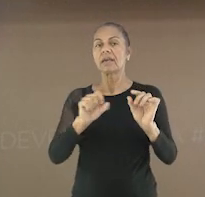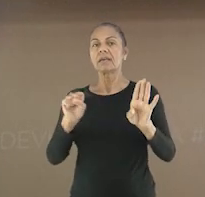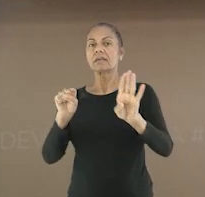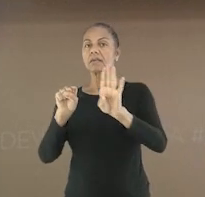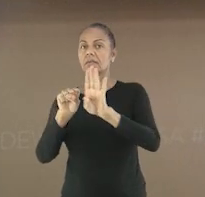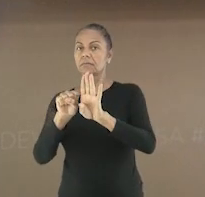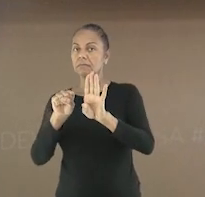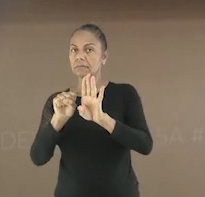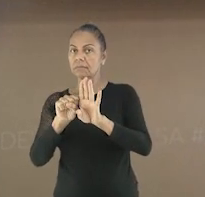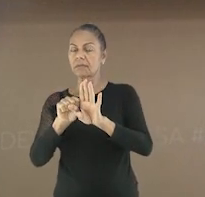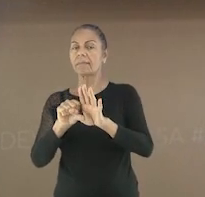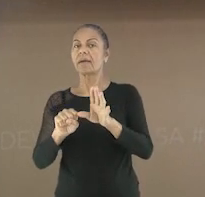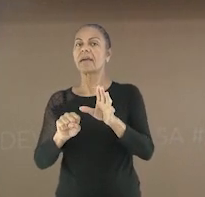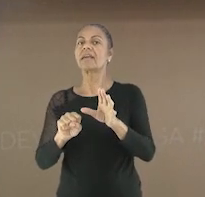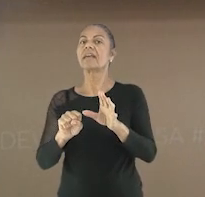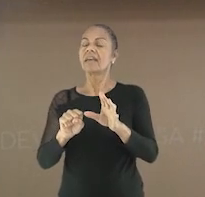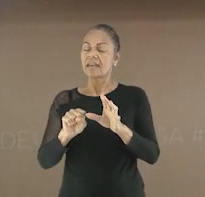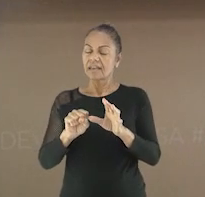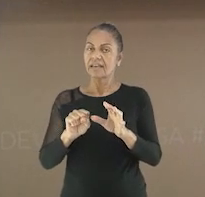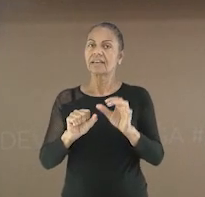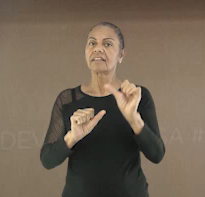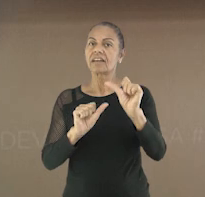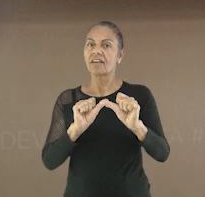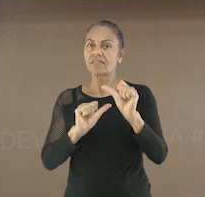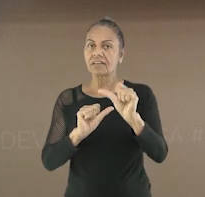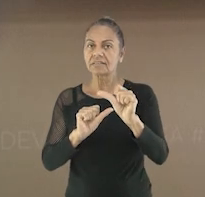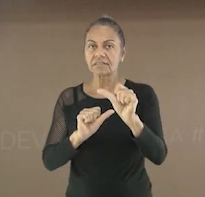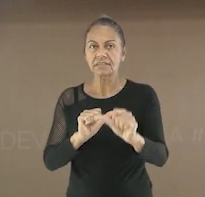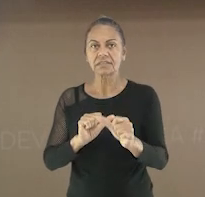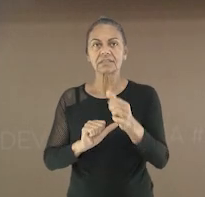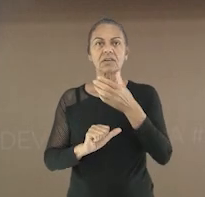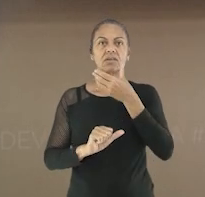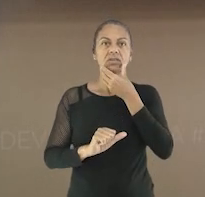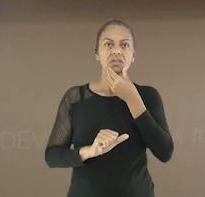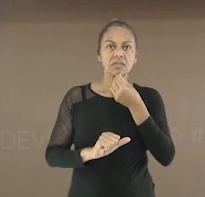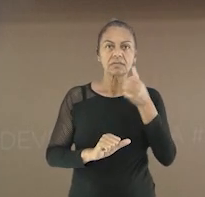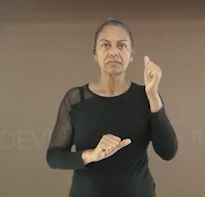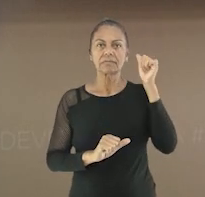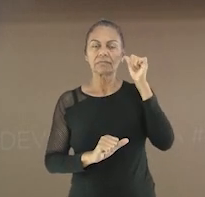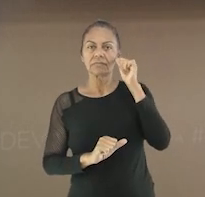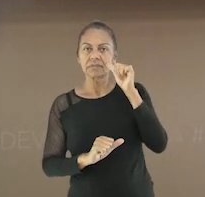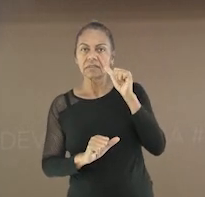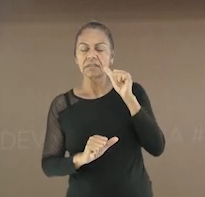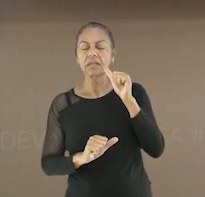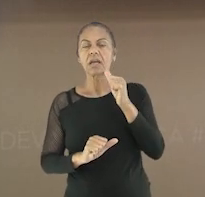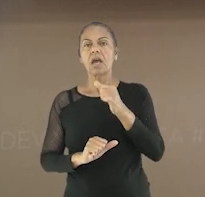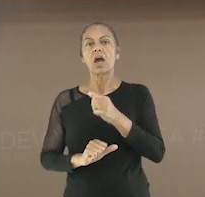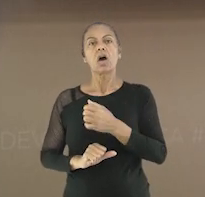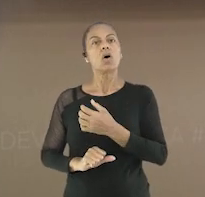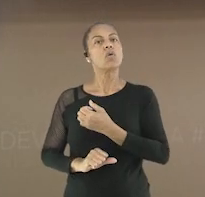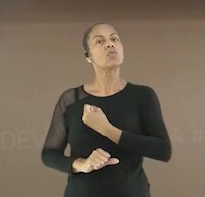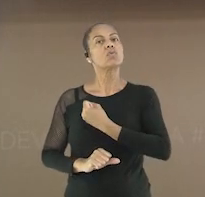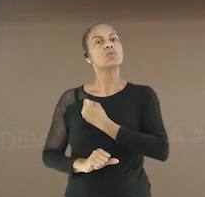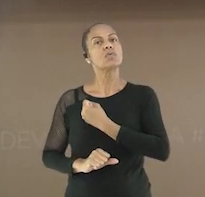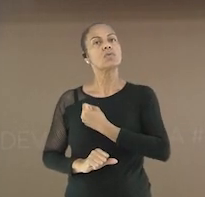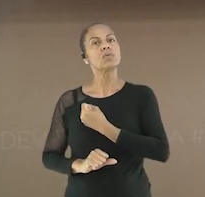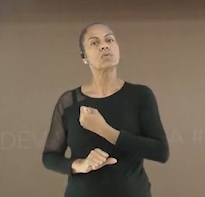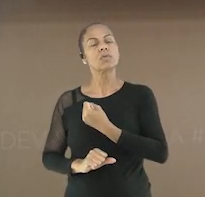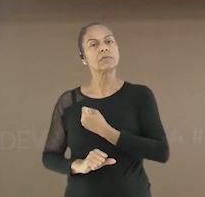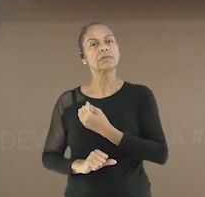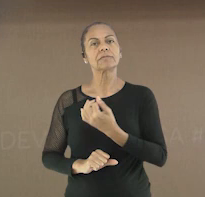são flexionados em gênero, masculino e feminino, número, singular e plural, e